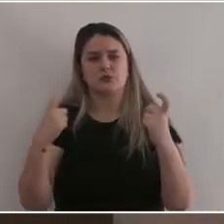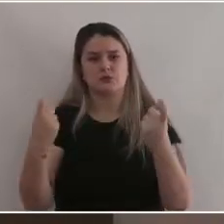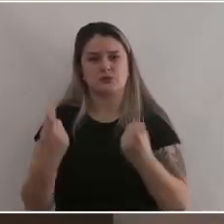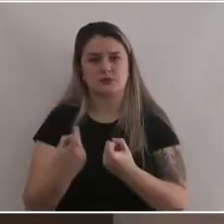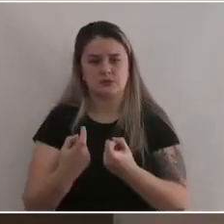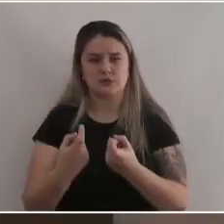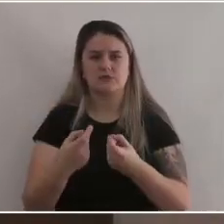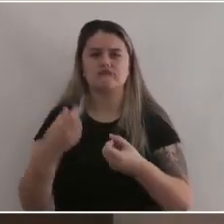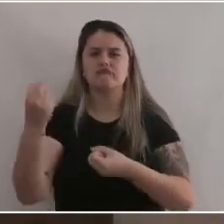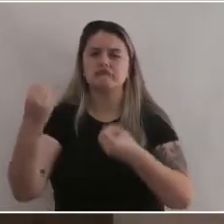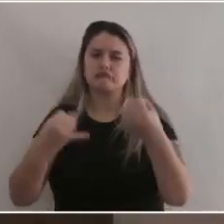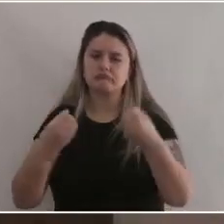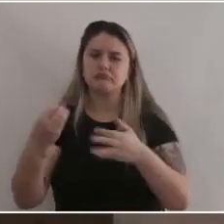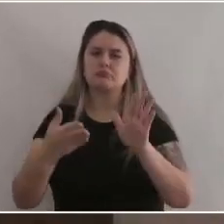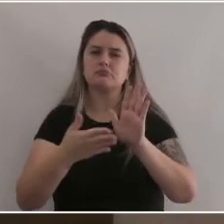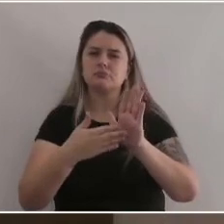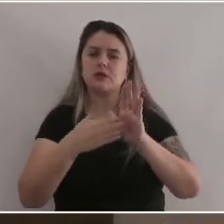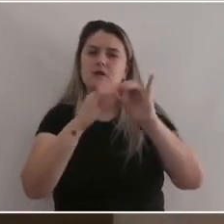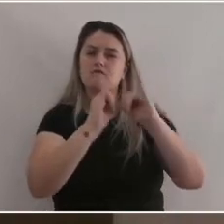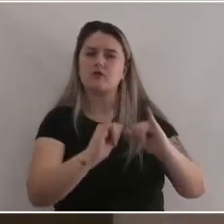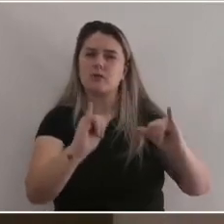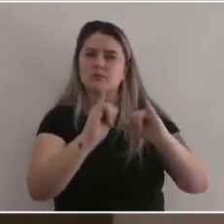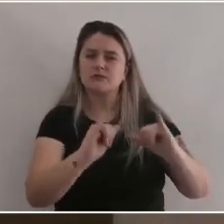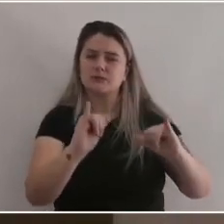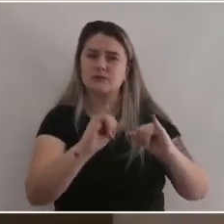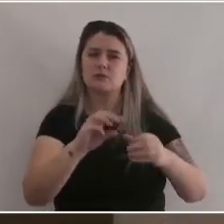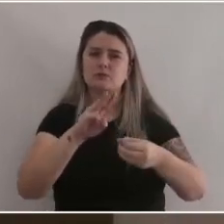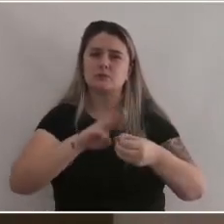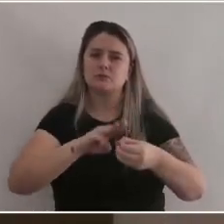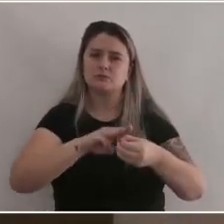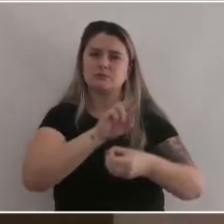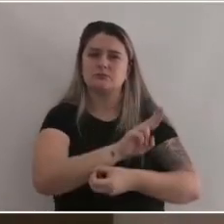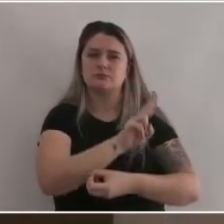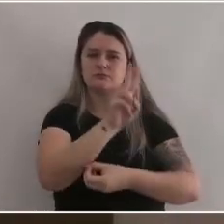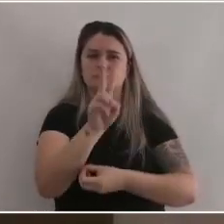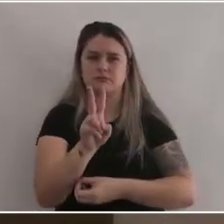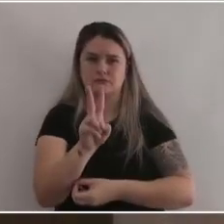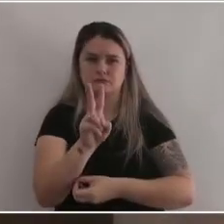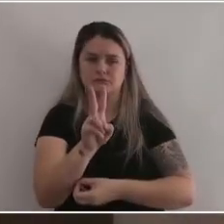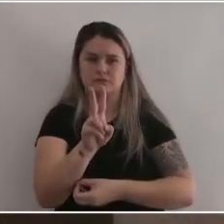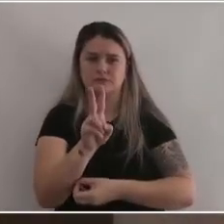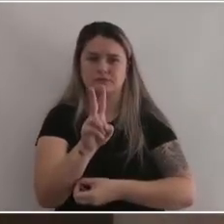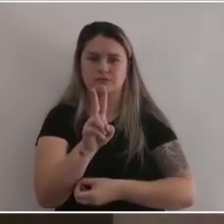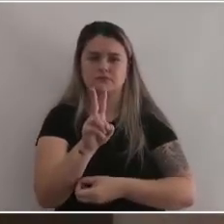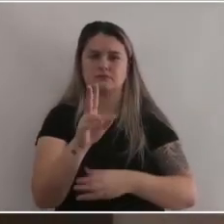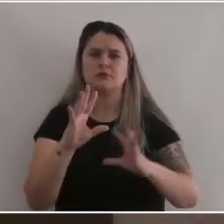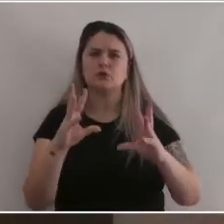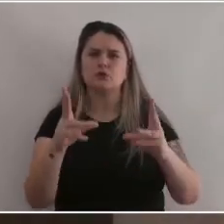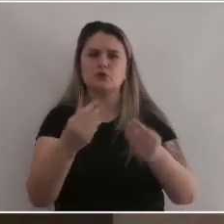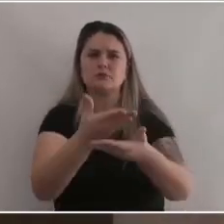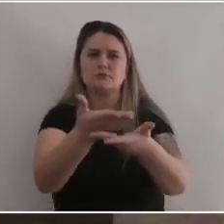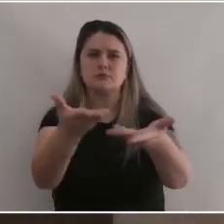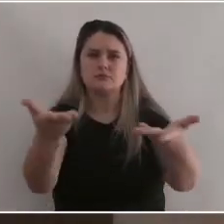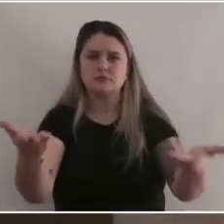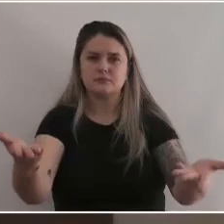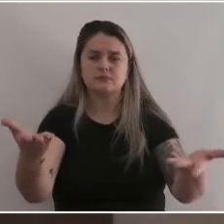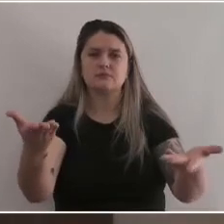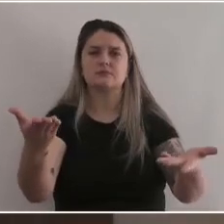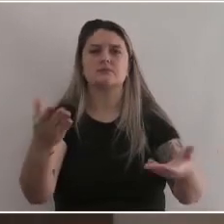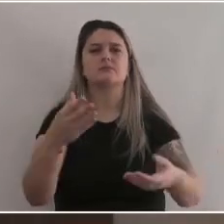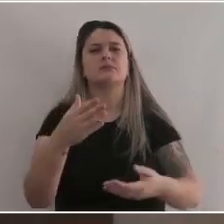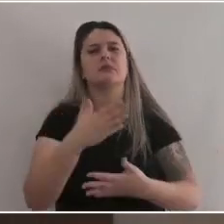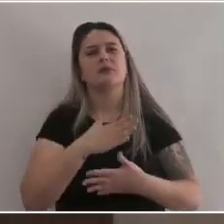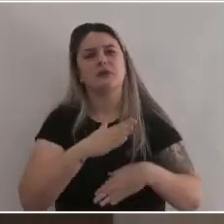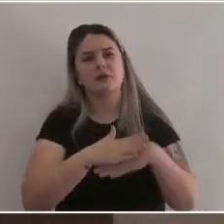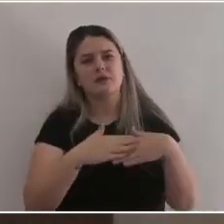para a explanação e prestação de contas do município de União da Vitória a todos os munícipes da nossa